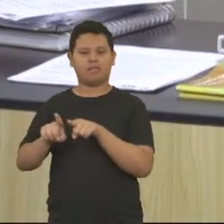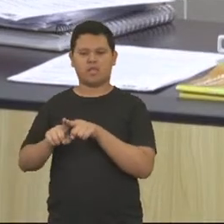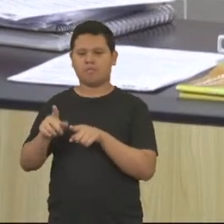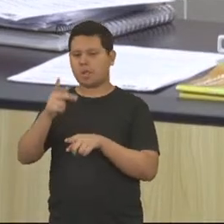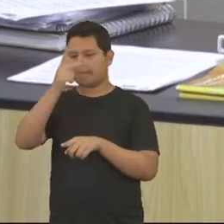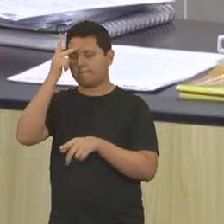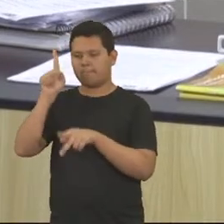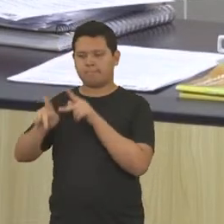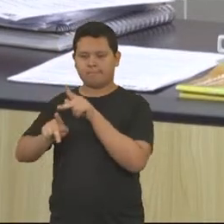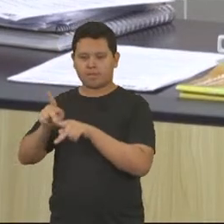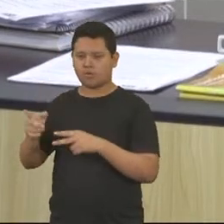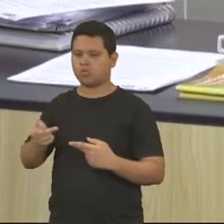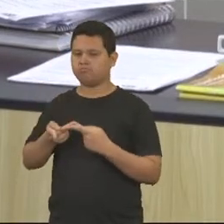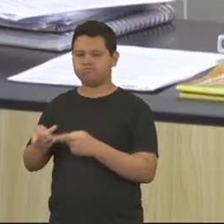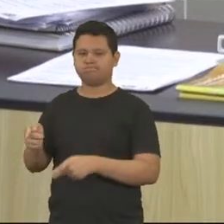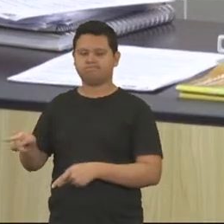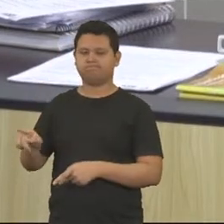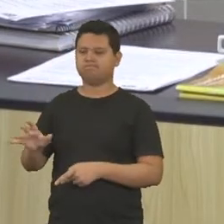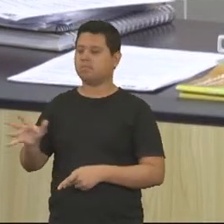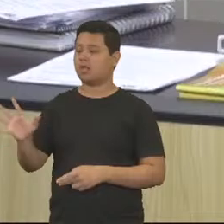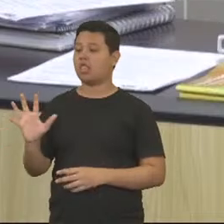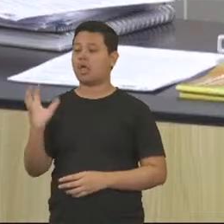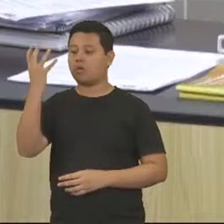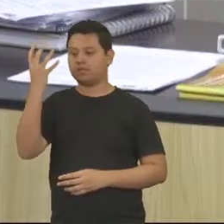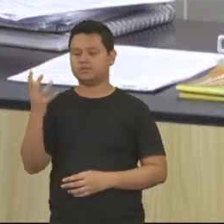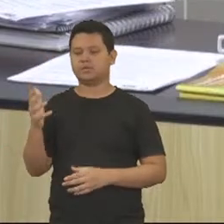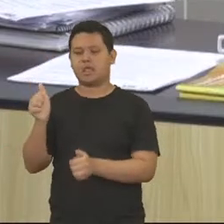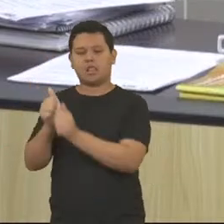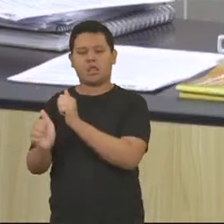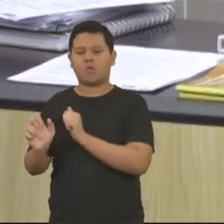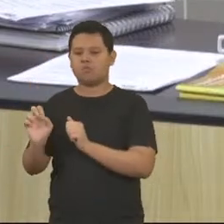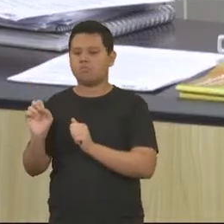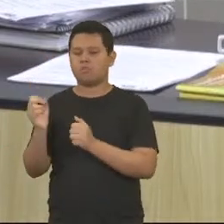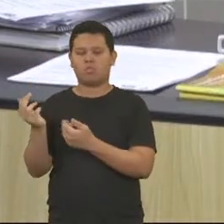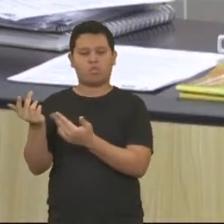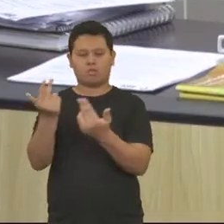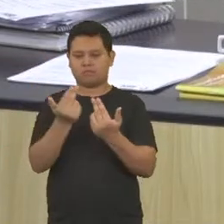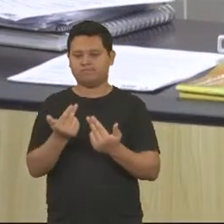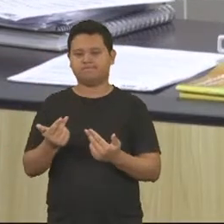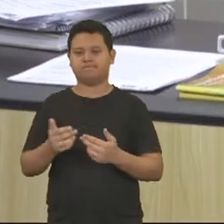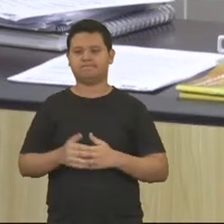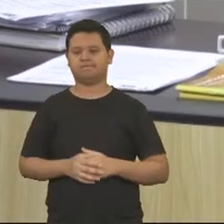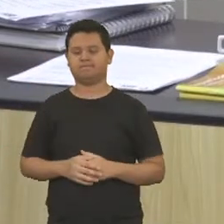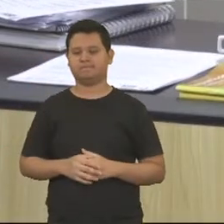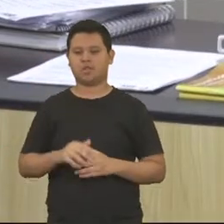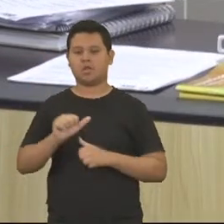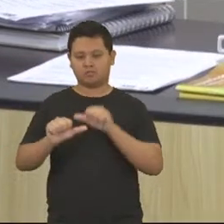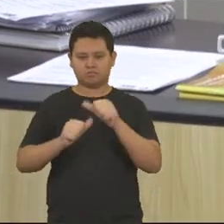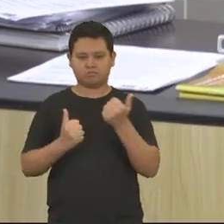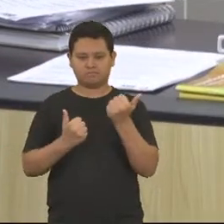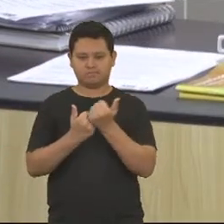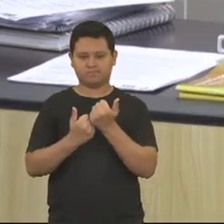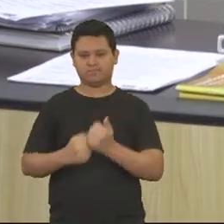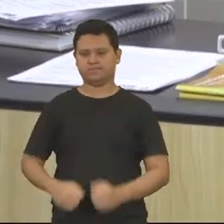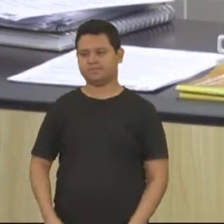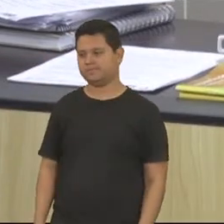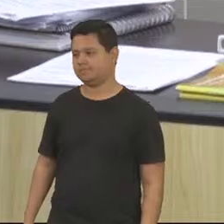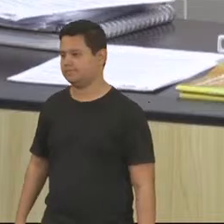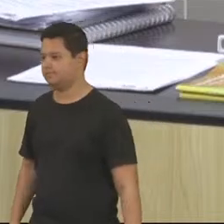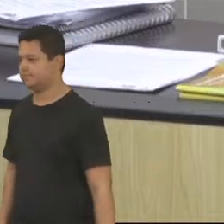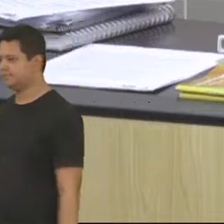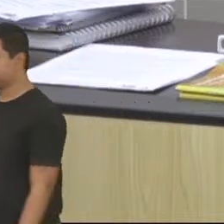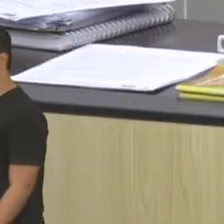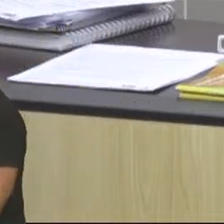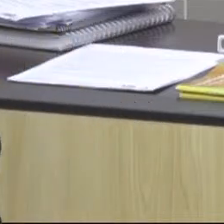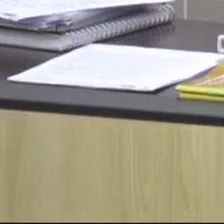pessoas presentes durante a prática esportiva, eventos ou atividades recreativas. Justificativa.